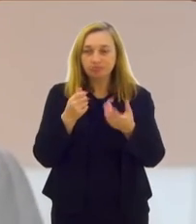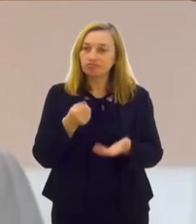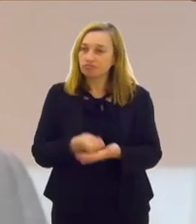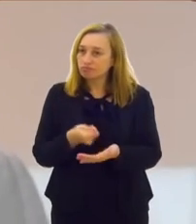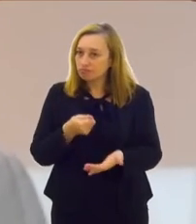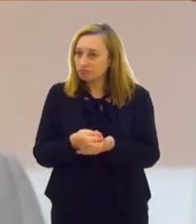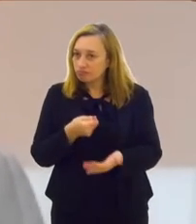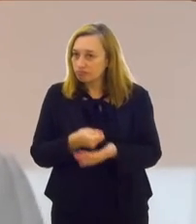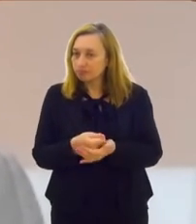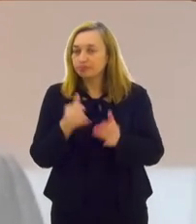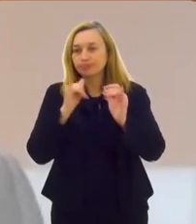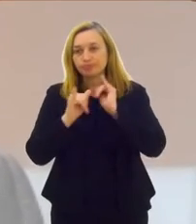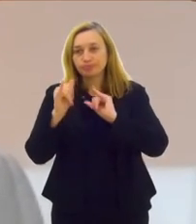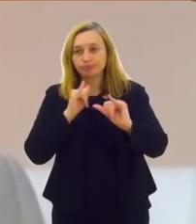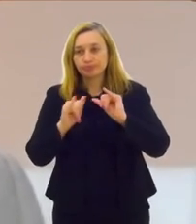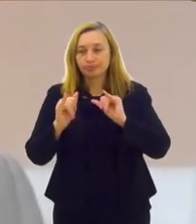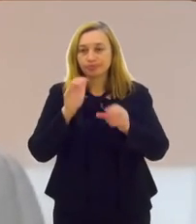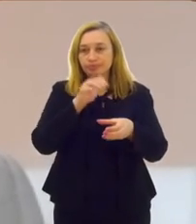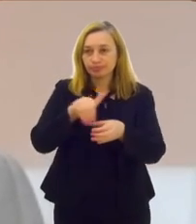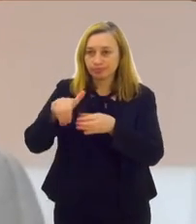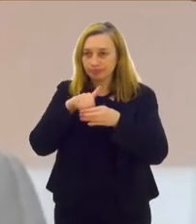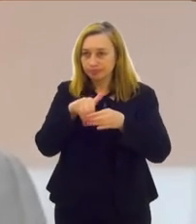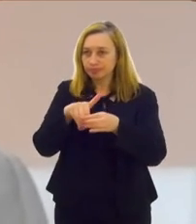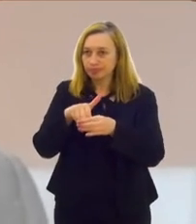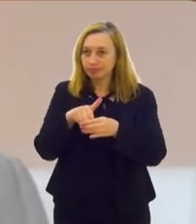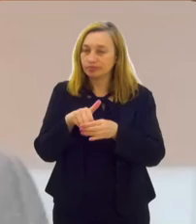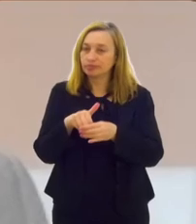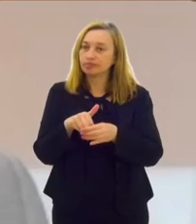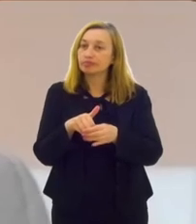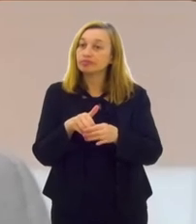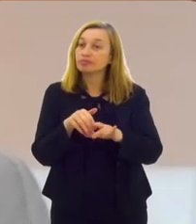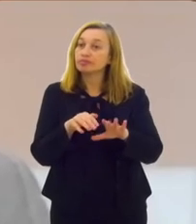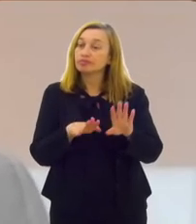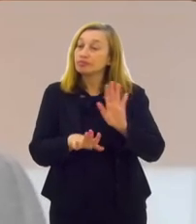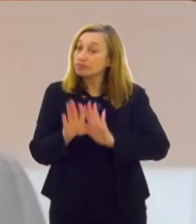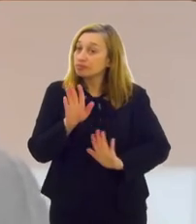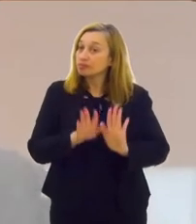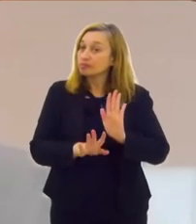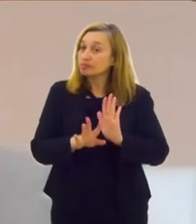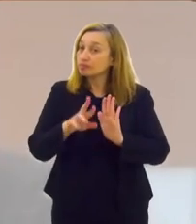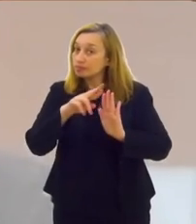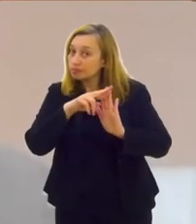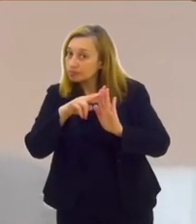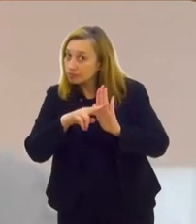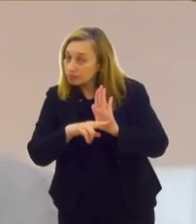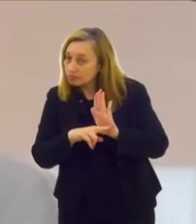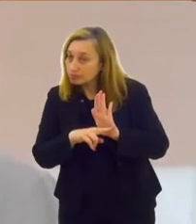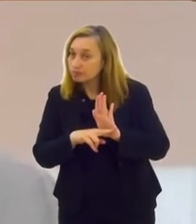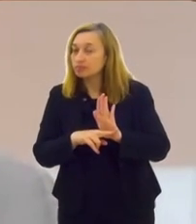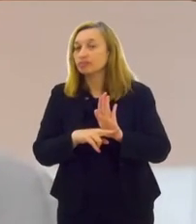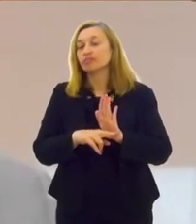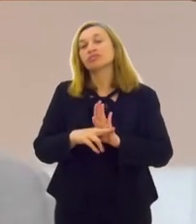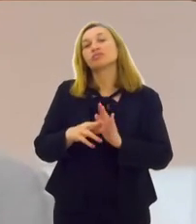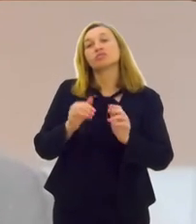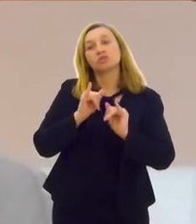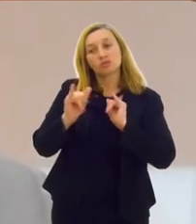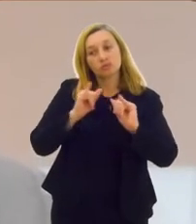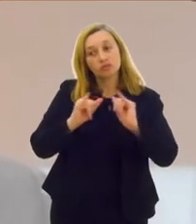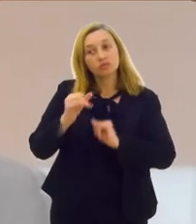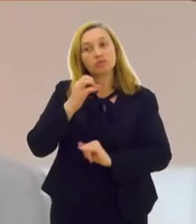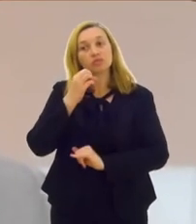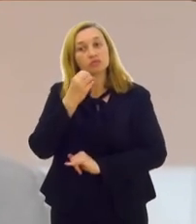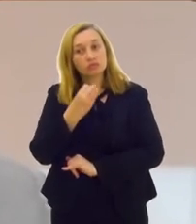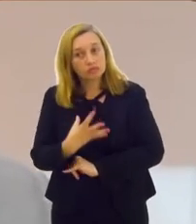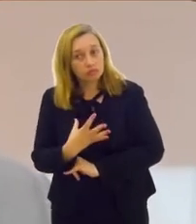em exigir que a propaganda eleitoral se paute por proposições, que seja